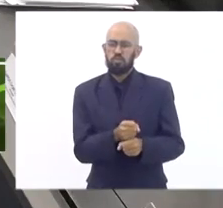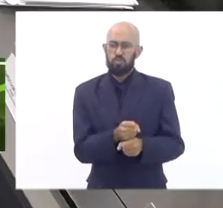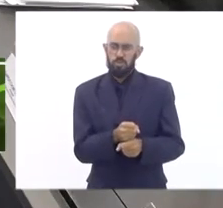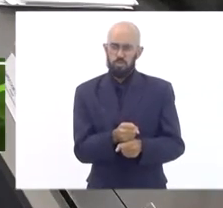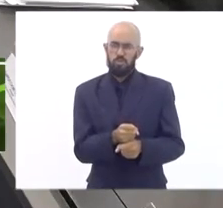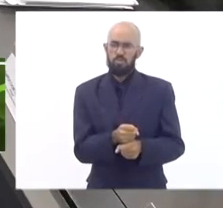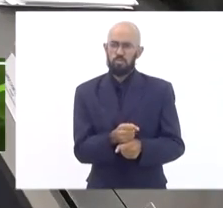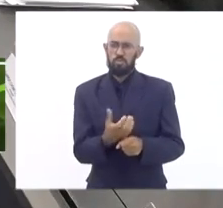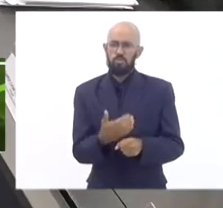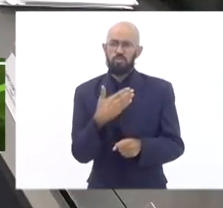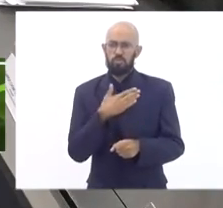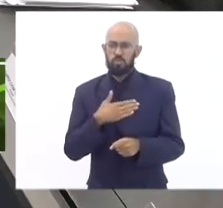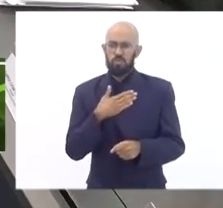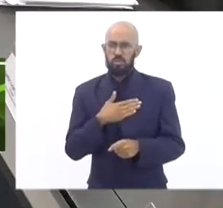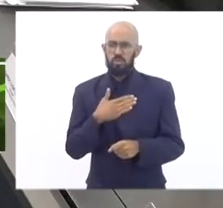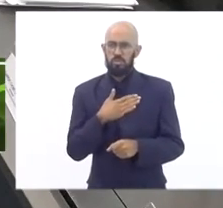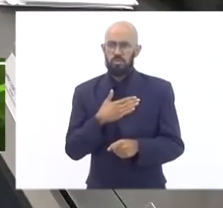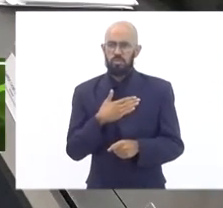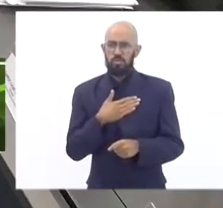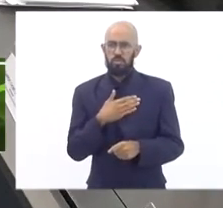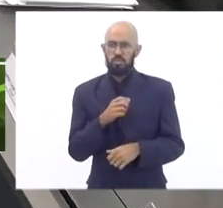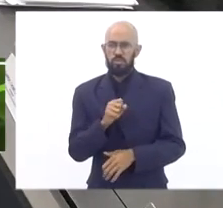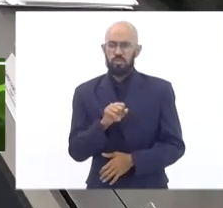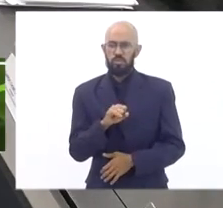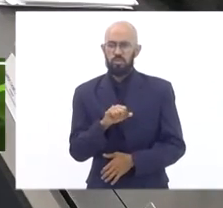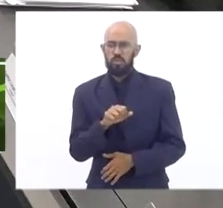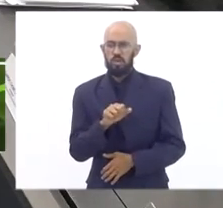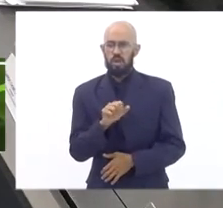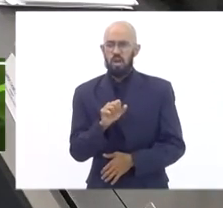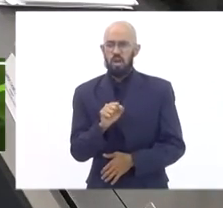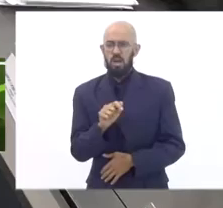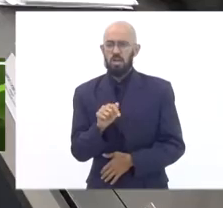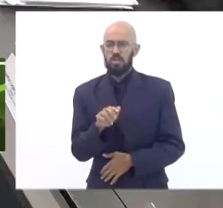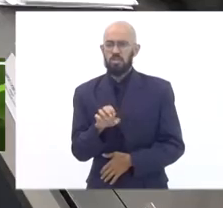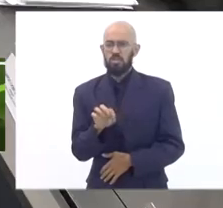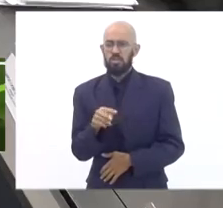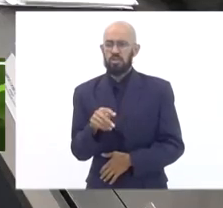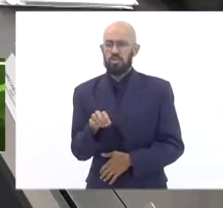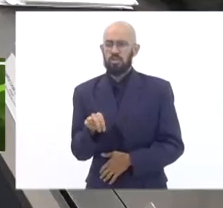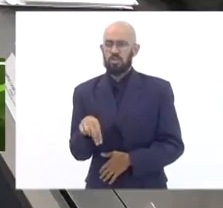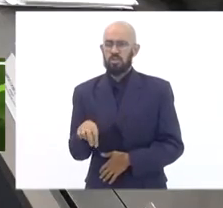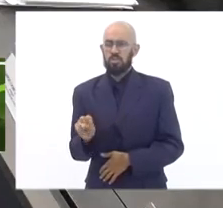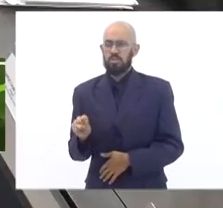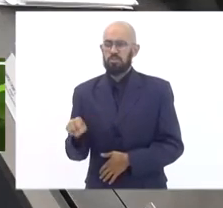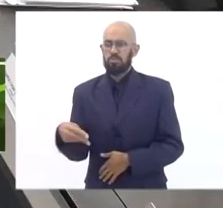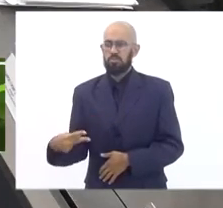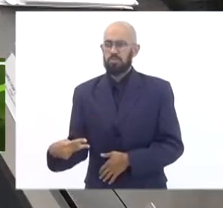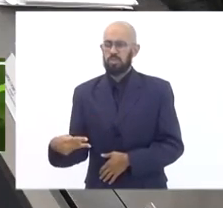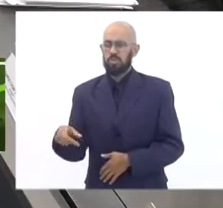Marta Rocha. Então, se a Getransp foi possível, teve a possibilidade de auditar esses investimentos,